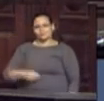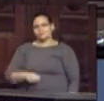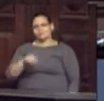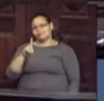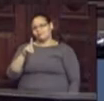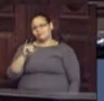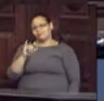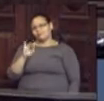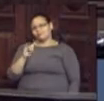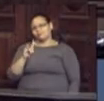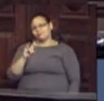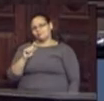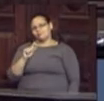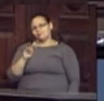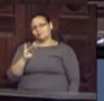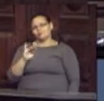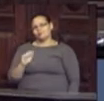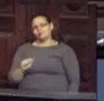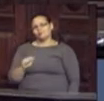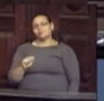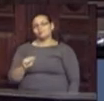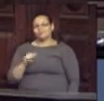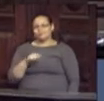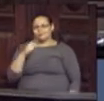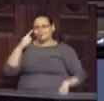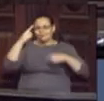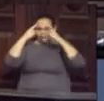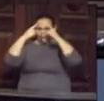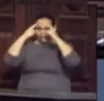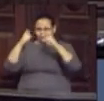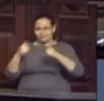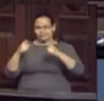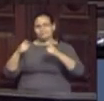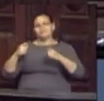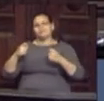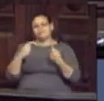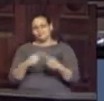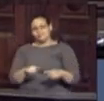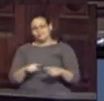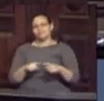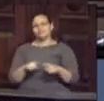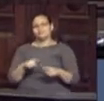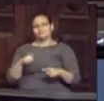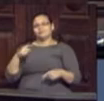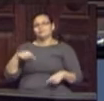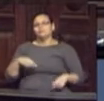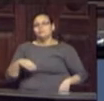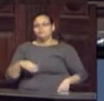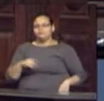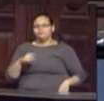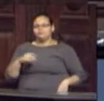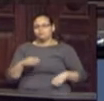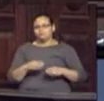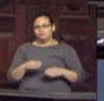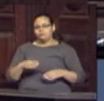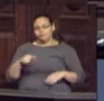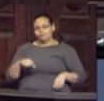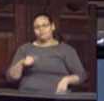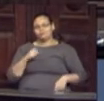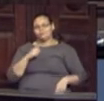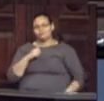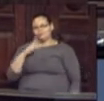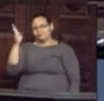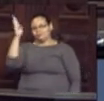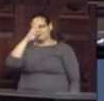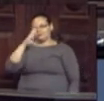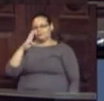e certo arrefecimento da violenta repressão que este regime praticou no Brasil. E